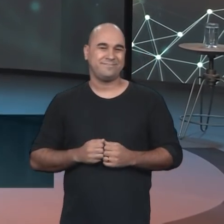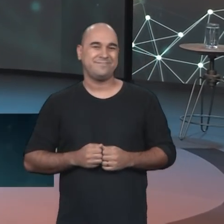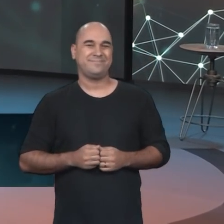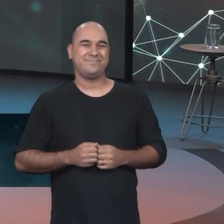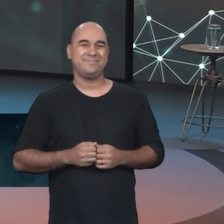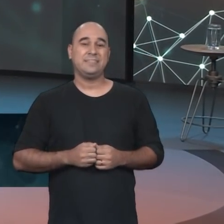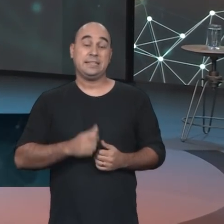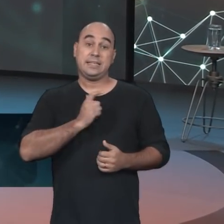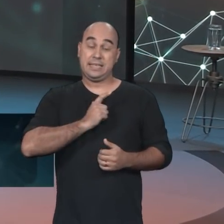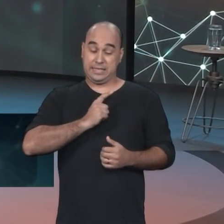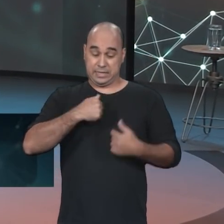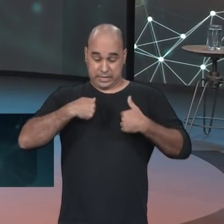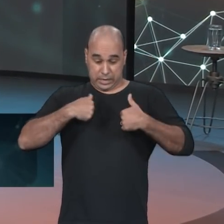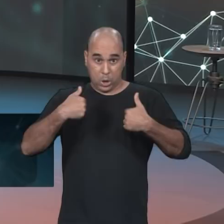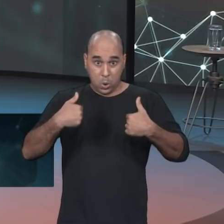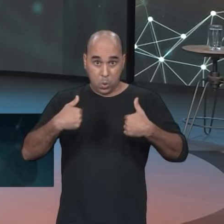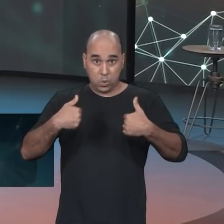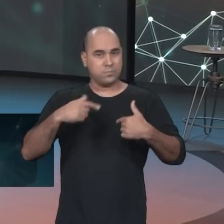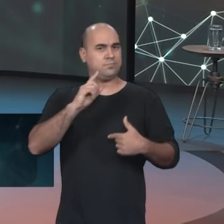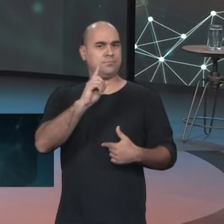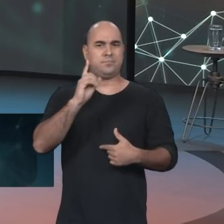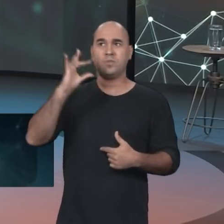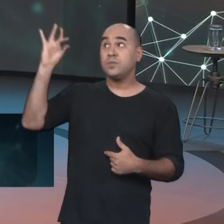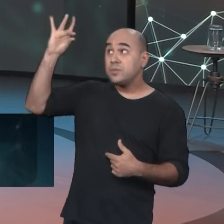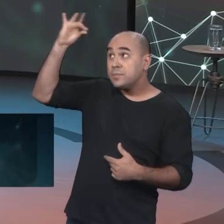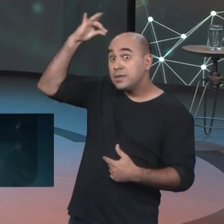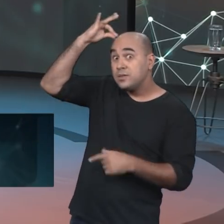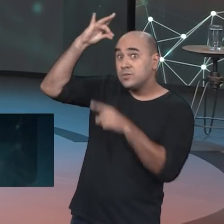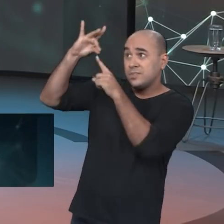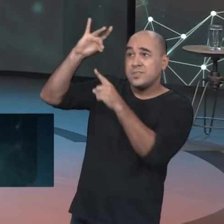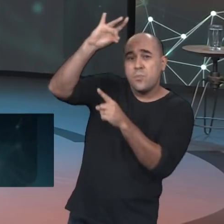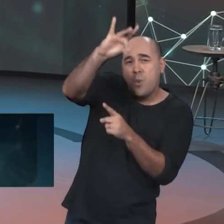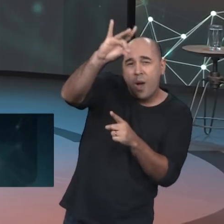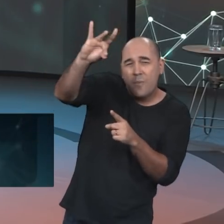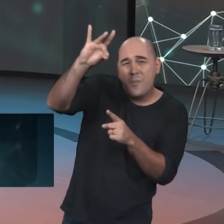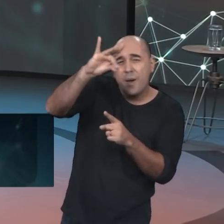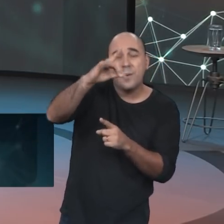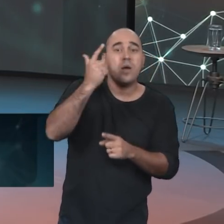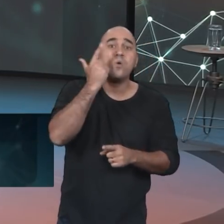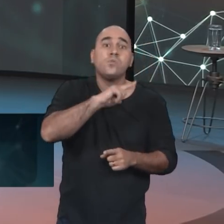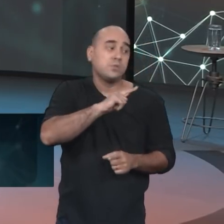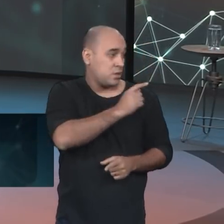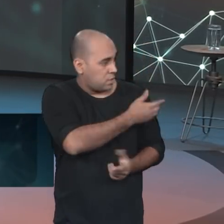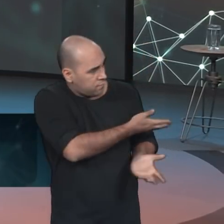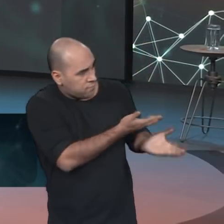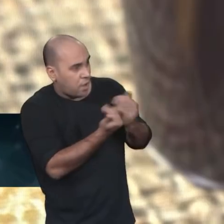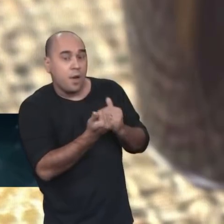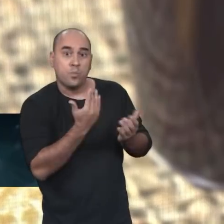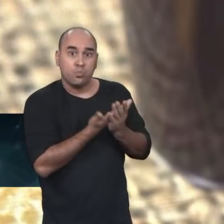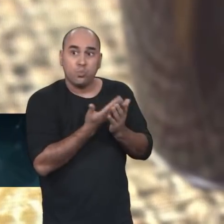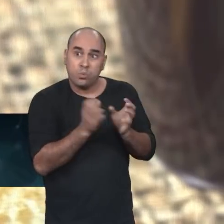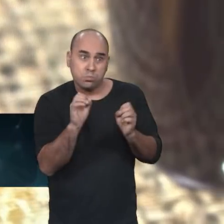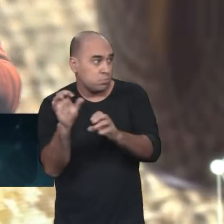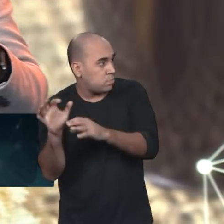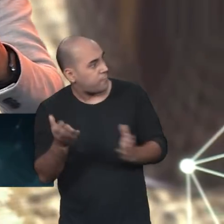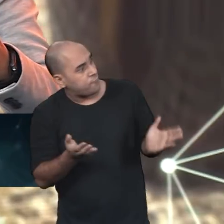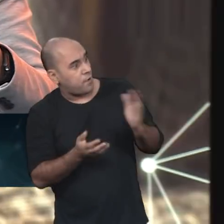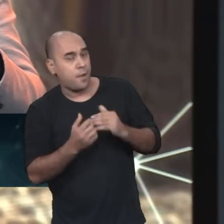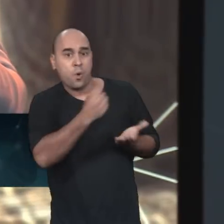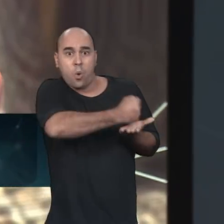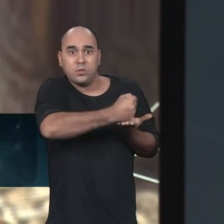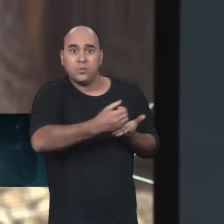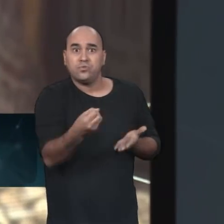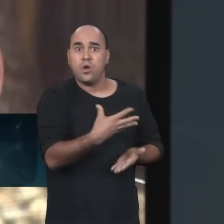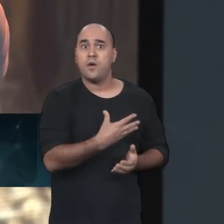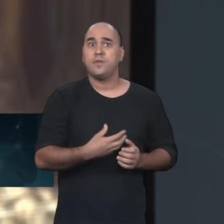nas pessoas a ponto de terem que aumentar o contingente. Mas vejam como o milagre acontece. Numa época em que